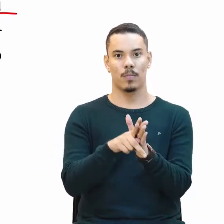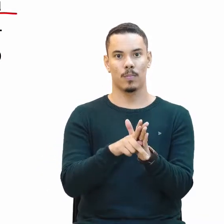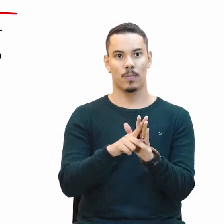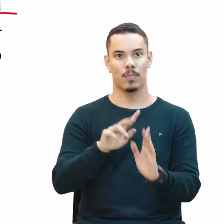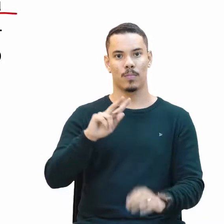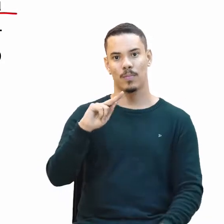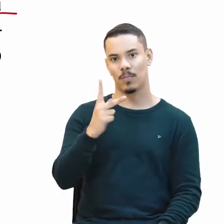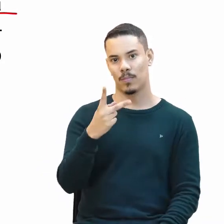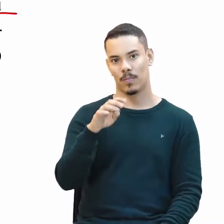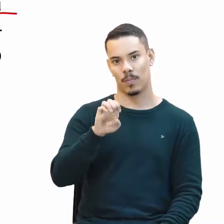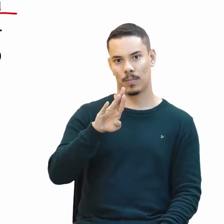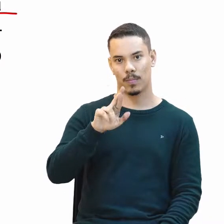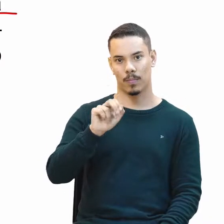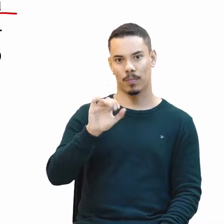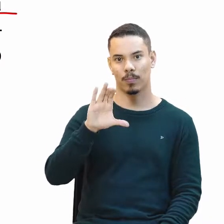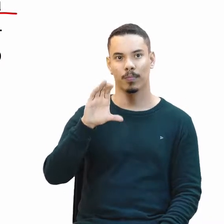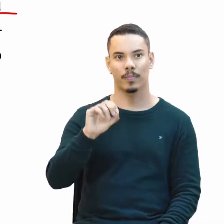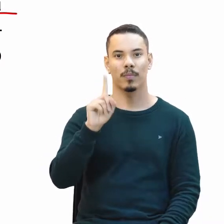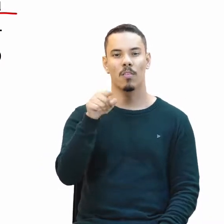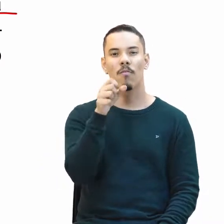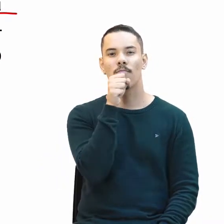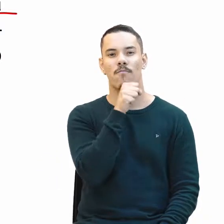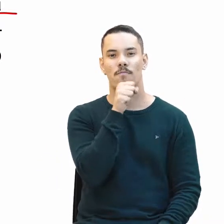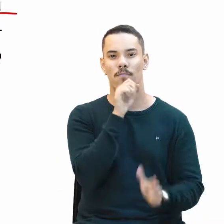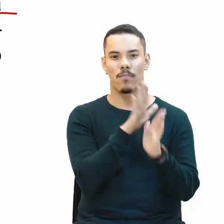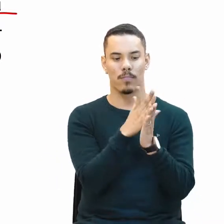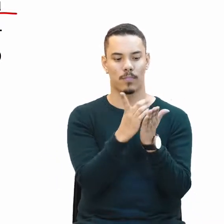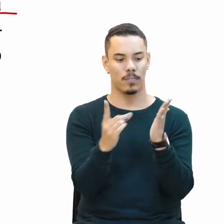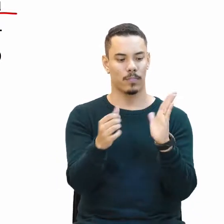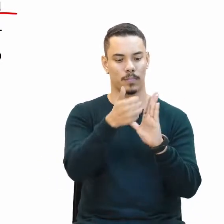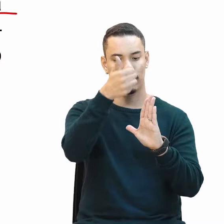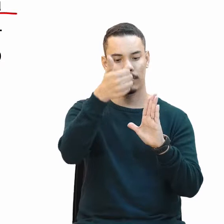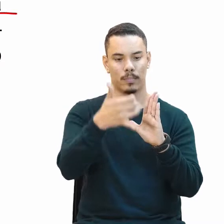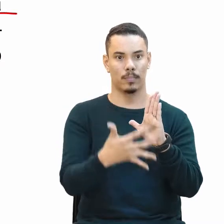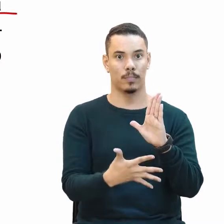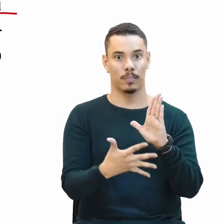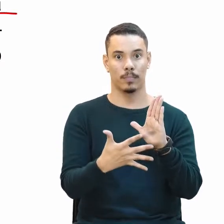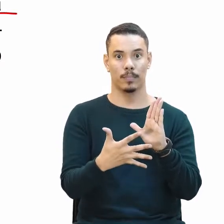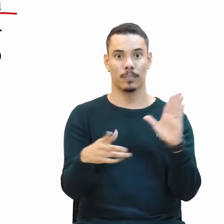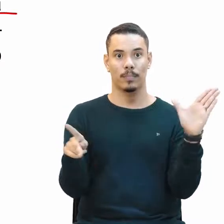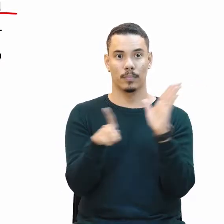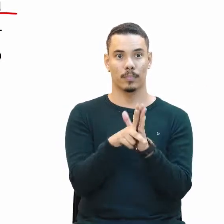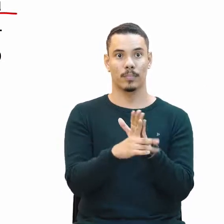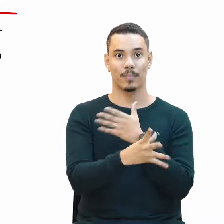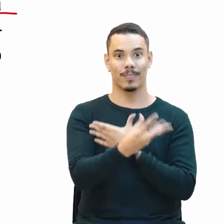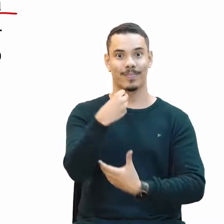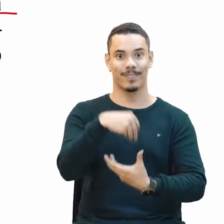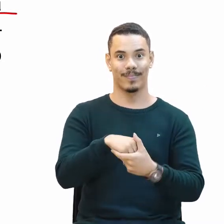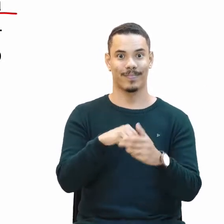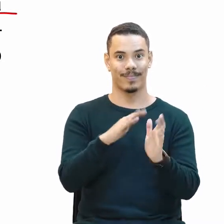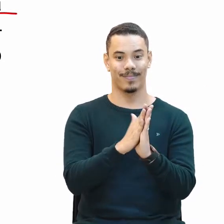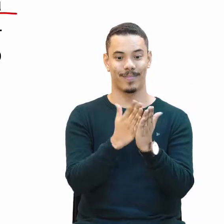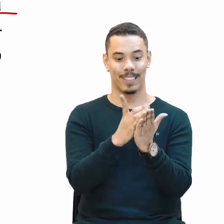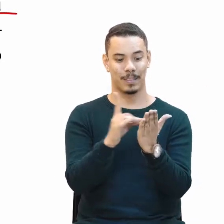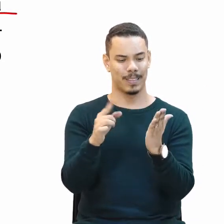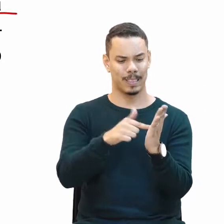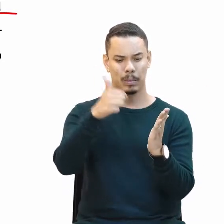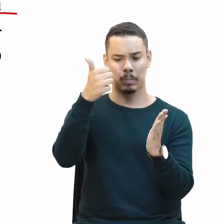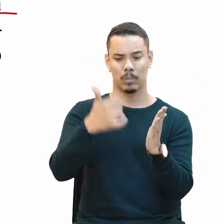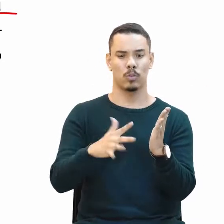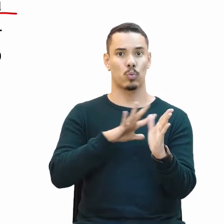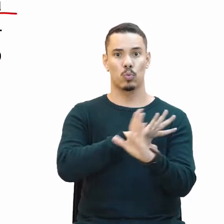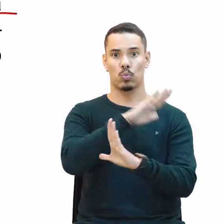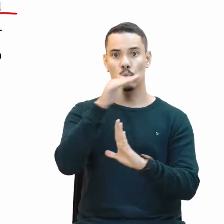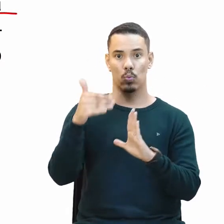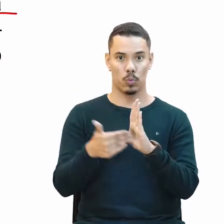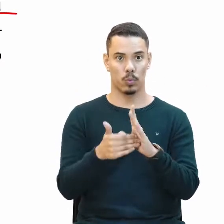Antigo Testamento, como parte do seu livro sagrado, a Bíblia. Então, o cristianismo,